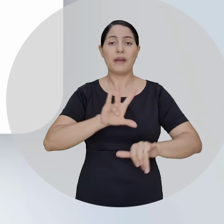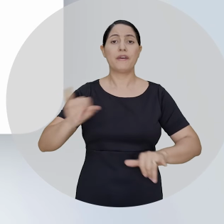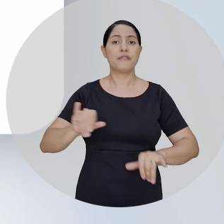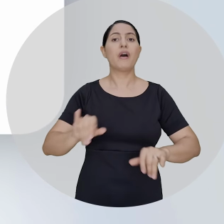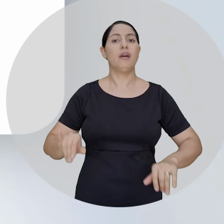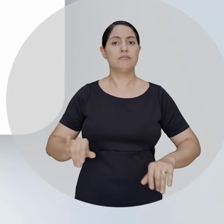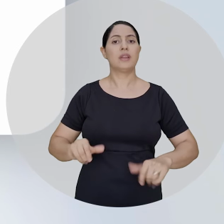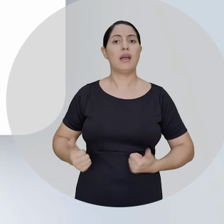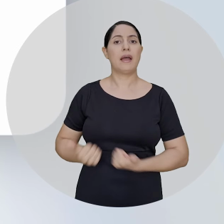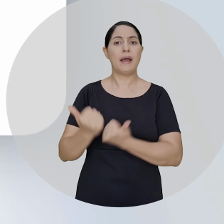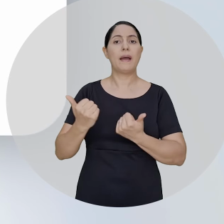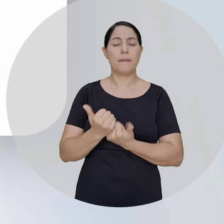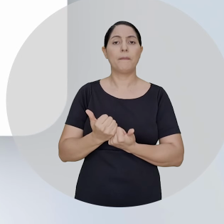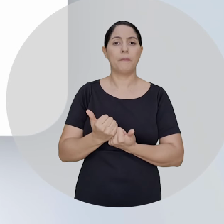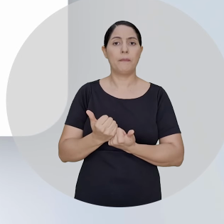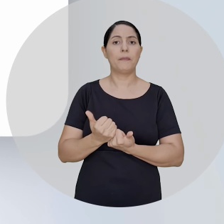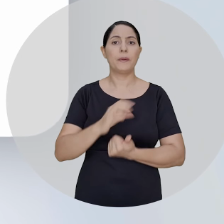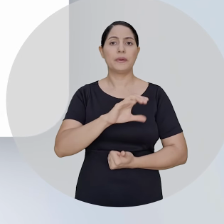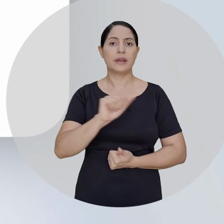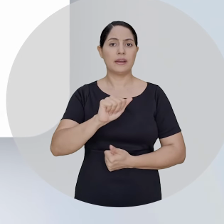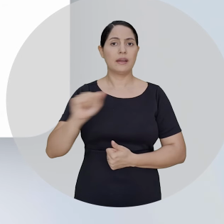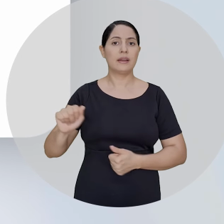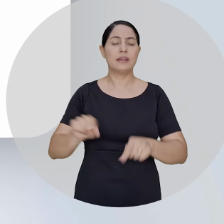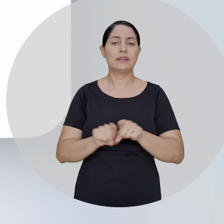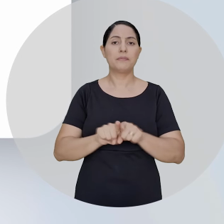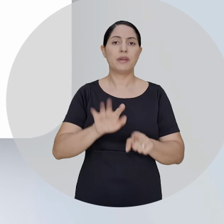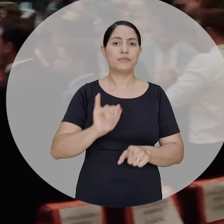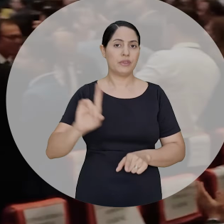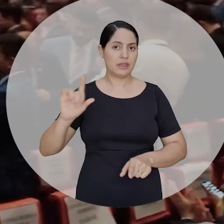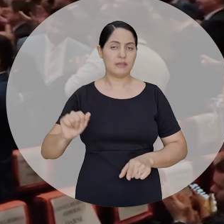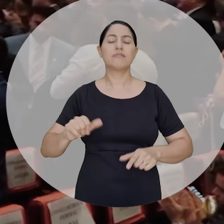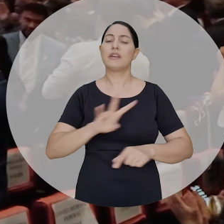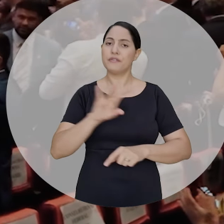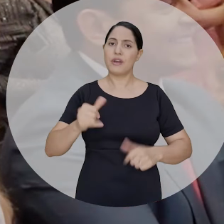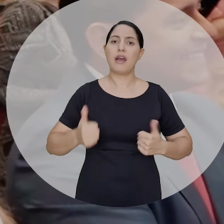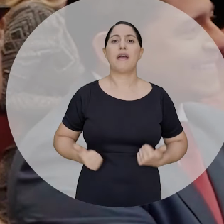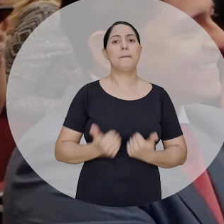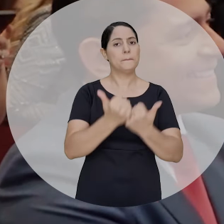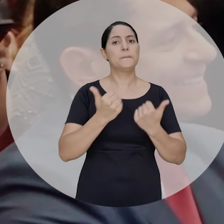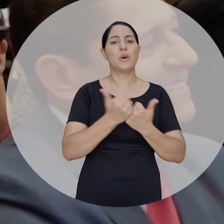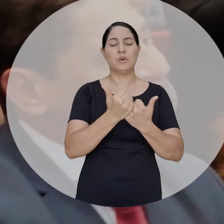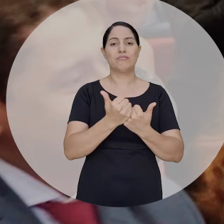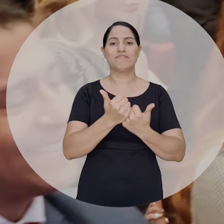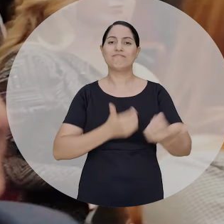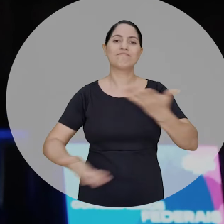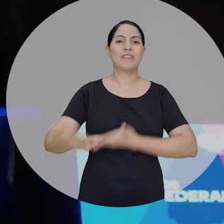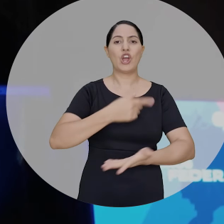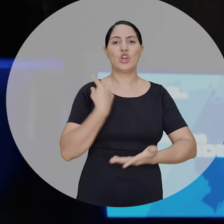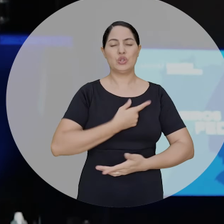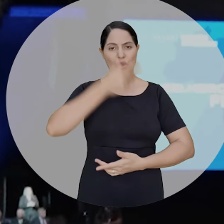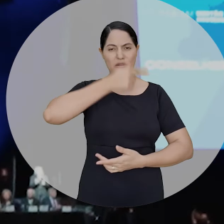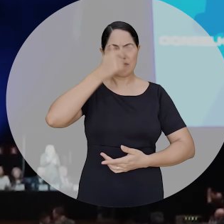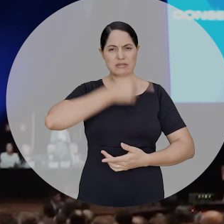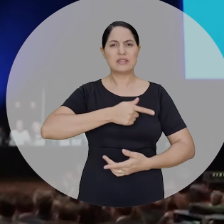de Integração e Desenvolvimento Assistencial dos Advogados, FIDA. Com essa campanha histórica de vacinação contra a gripe, a